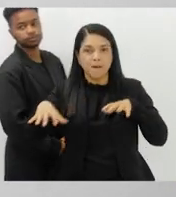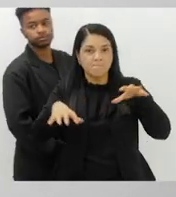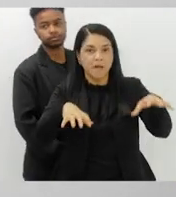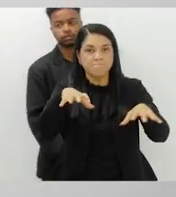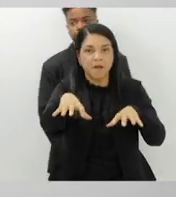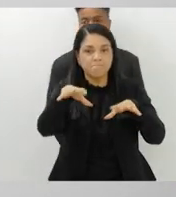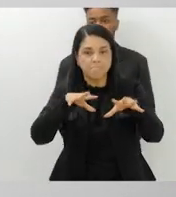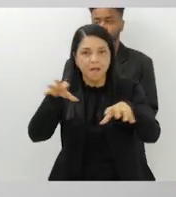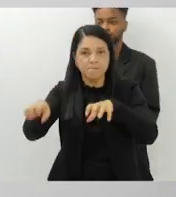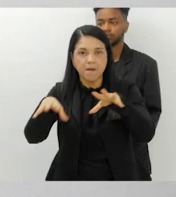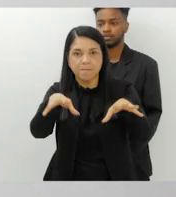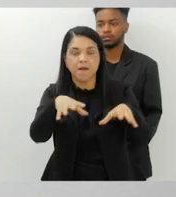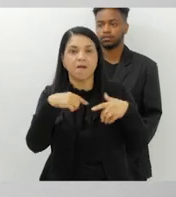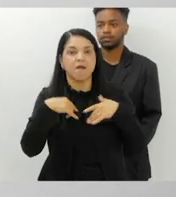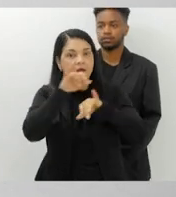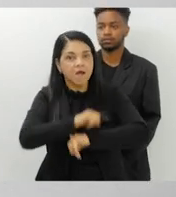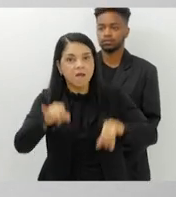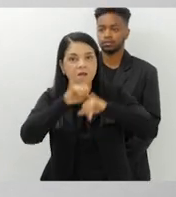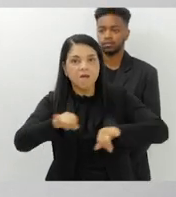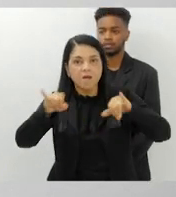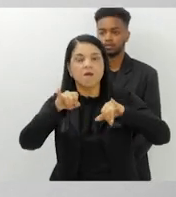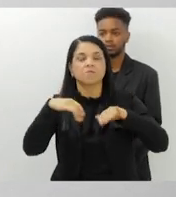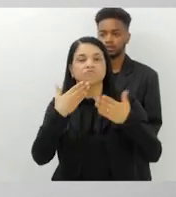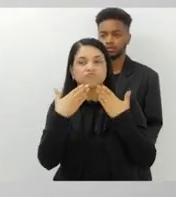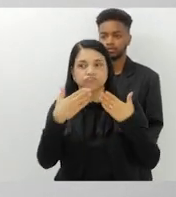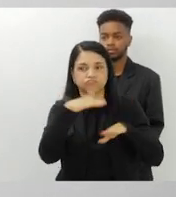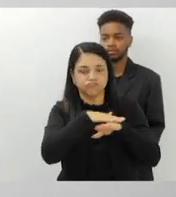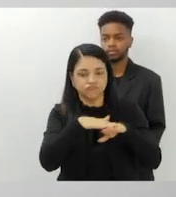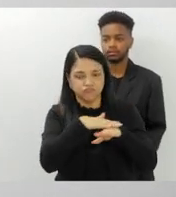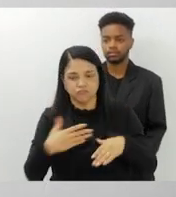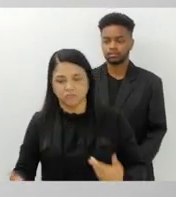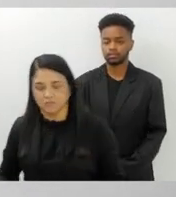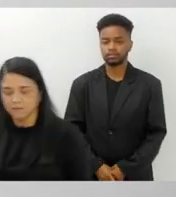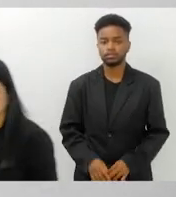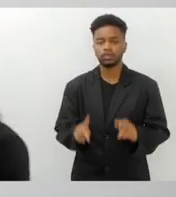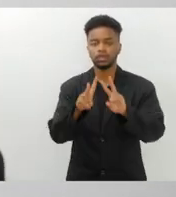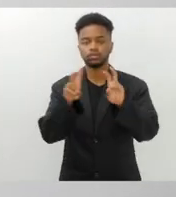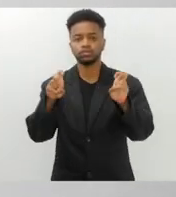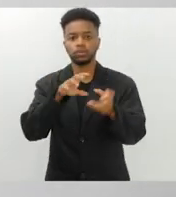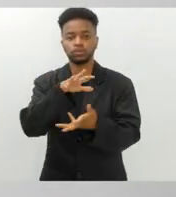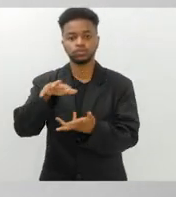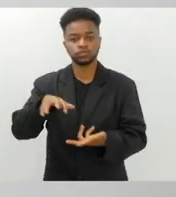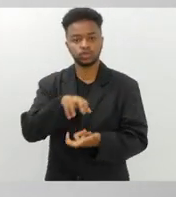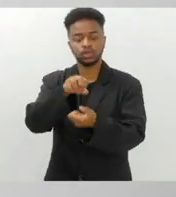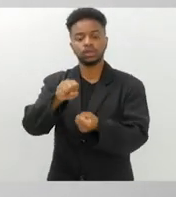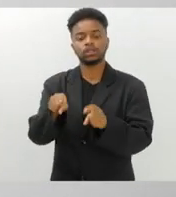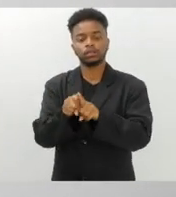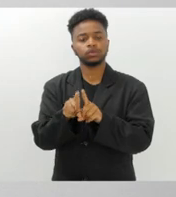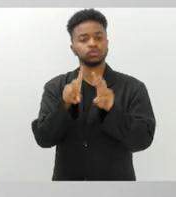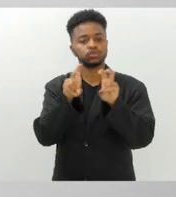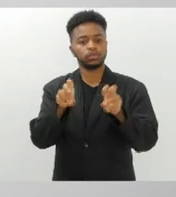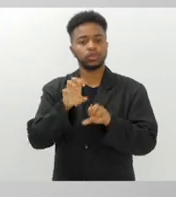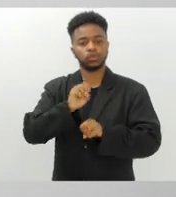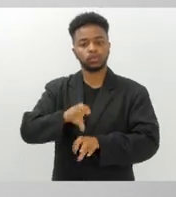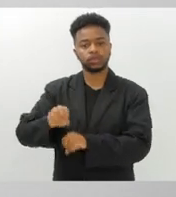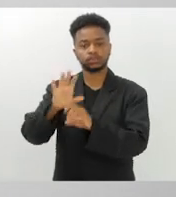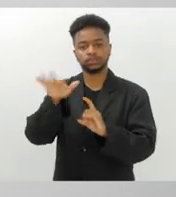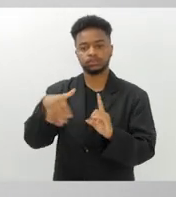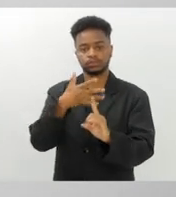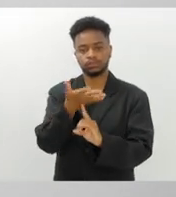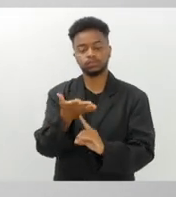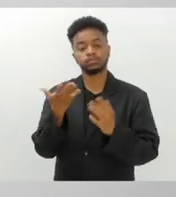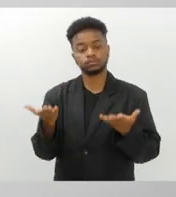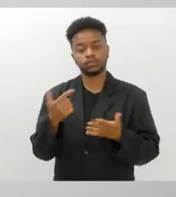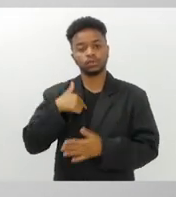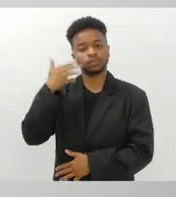são necessários a gente conversar sobre questões de sustentabilidade, de educação ambiental. São essas as